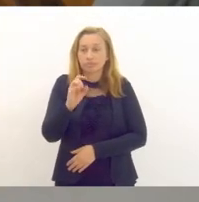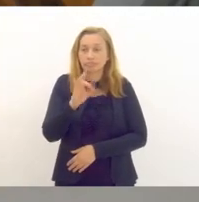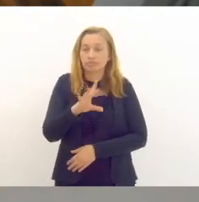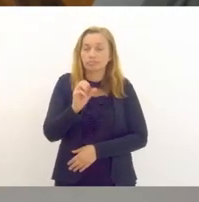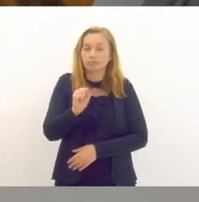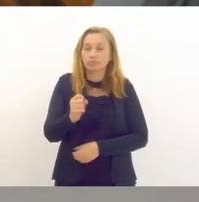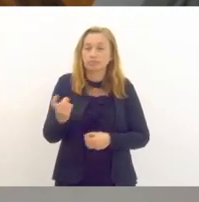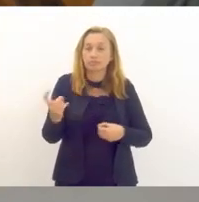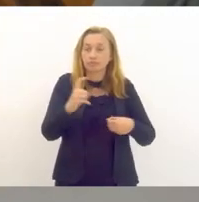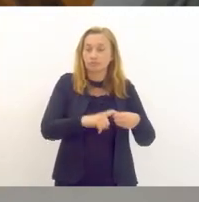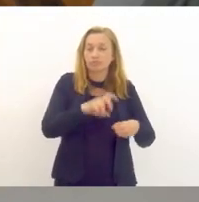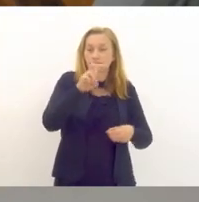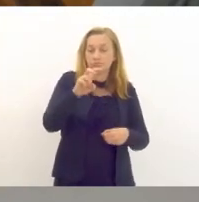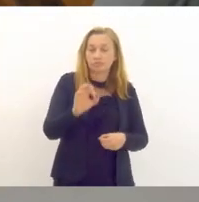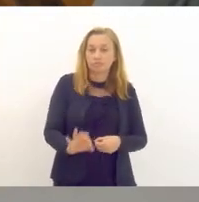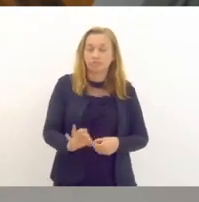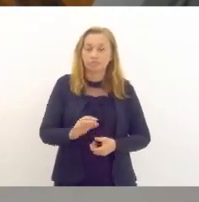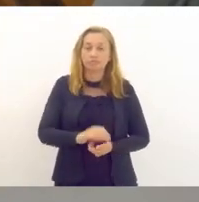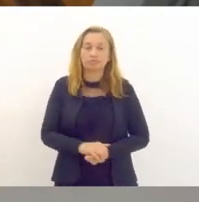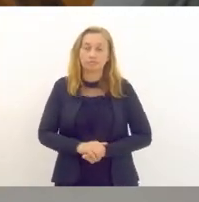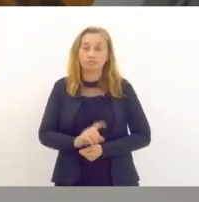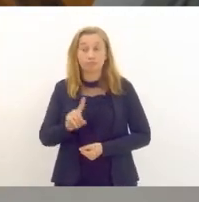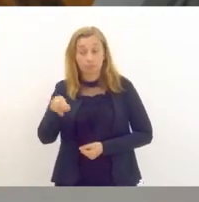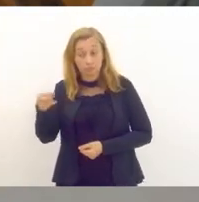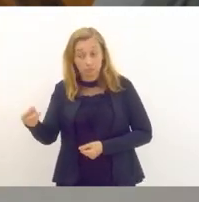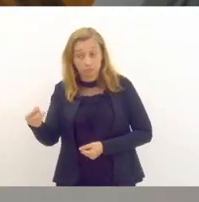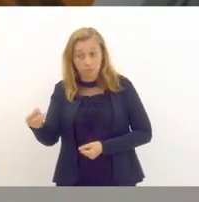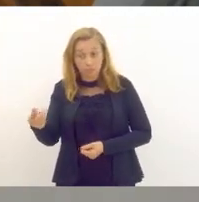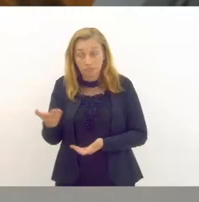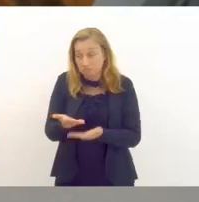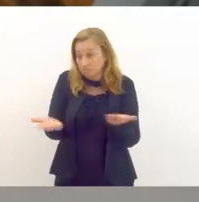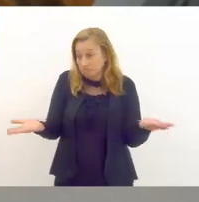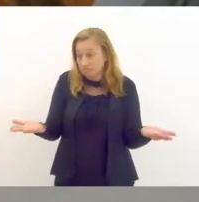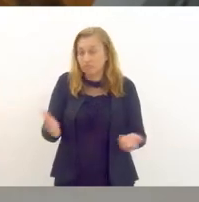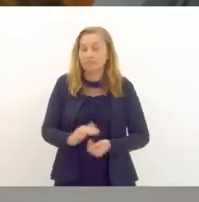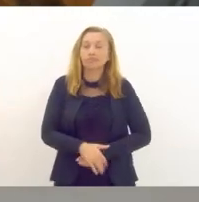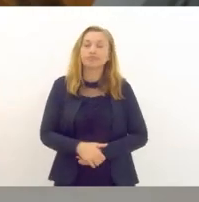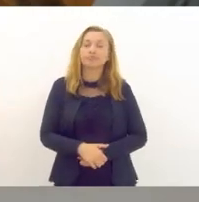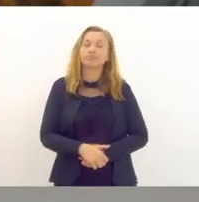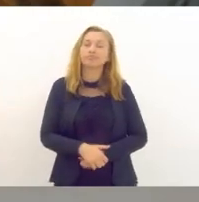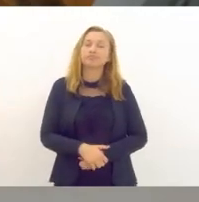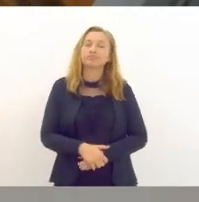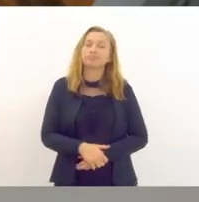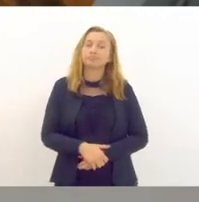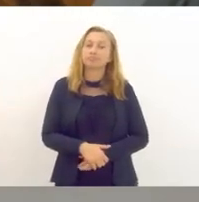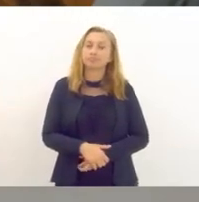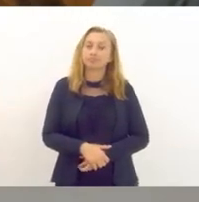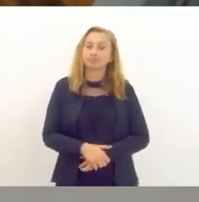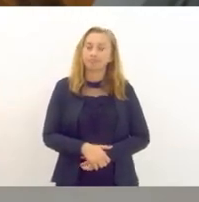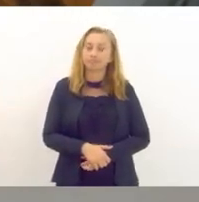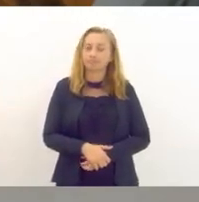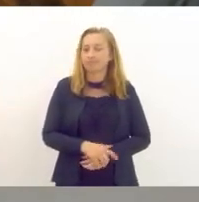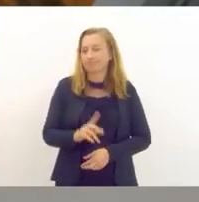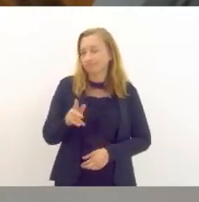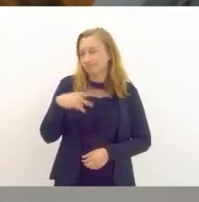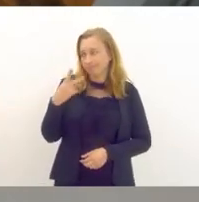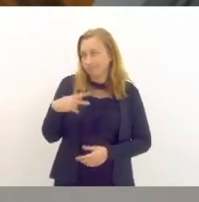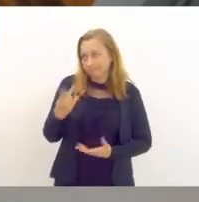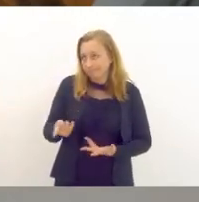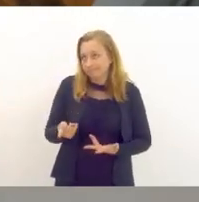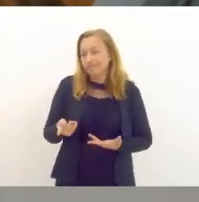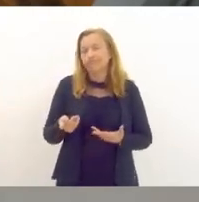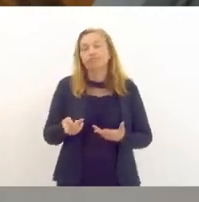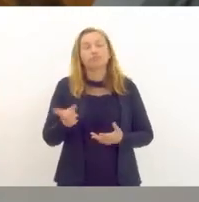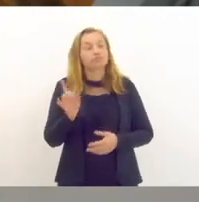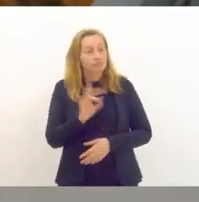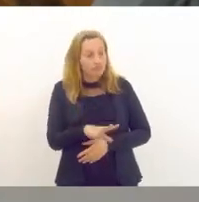só pode recuperar 5%, o resto foi entrar aqui no médico de último